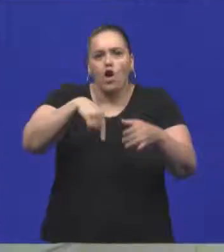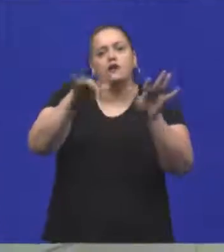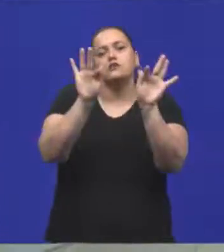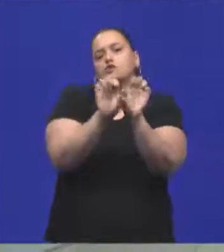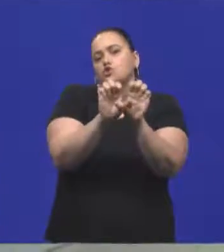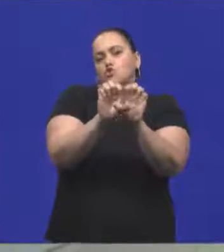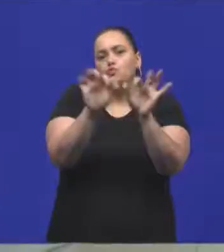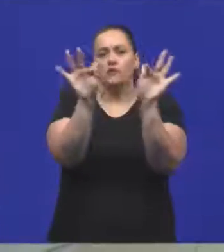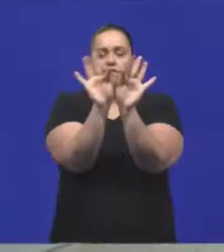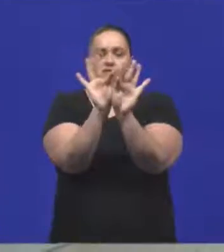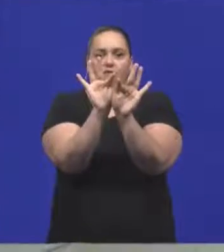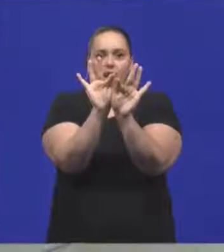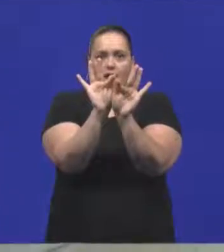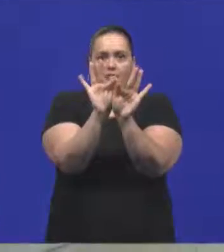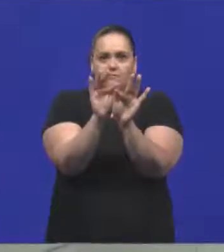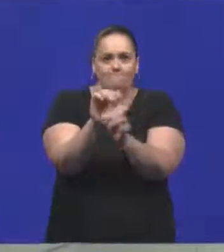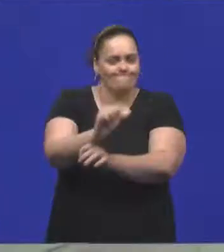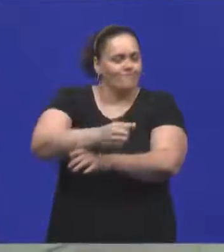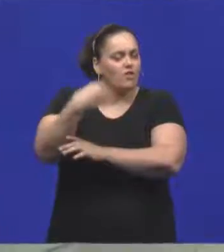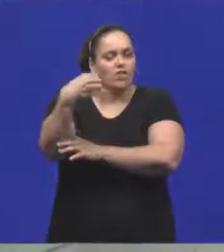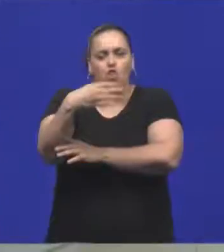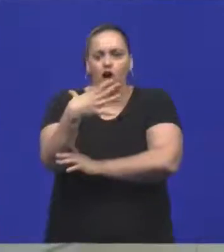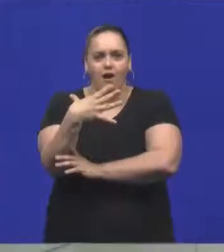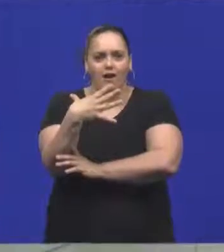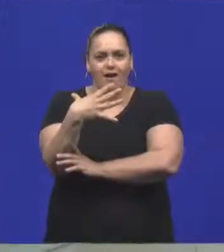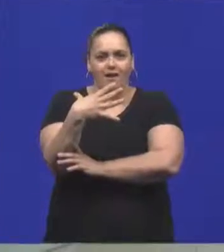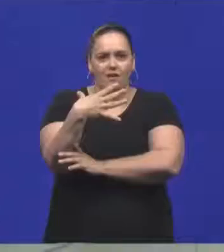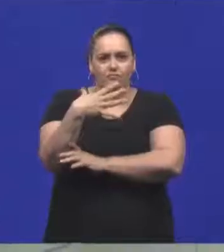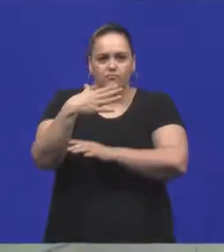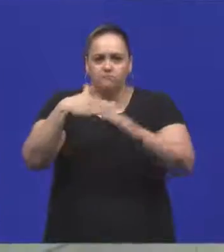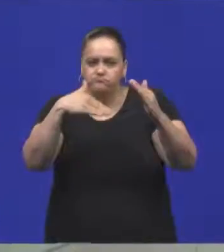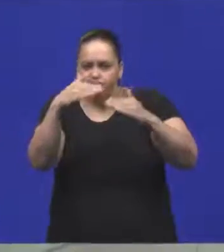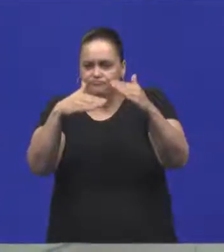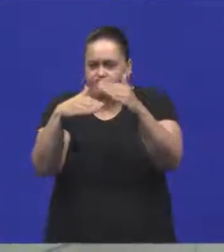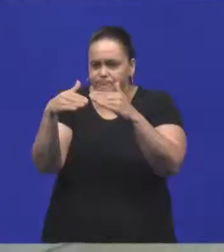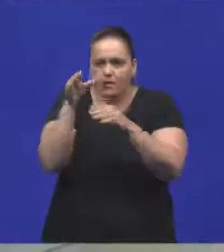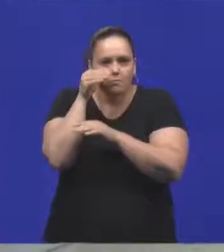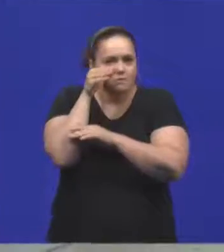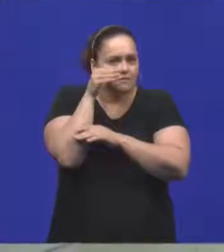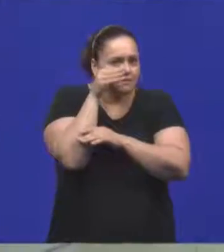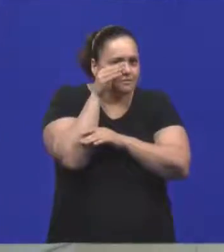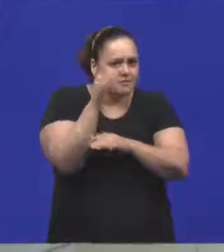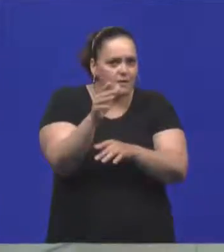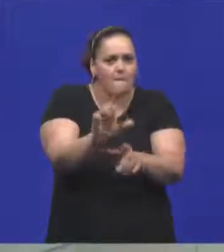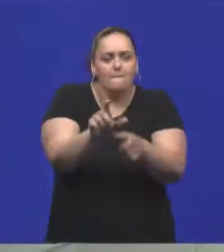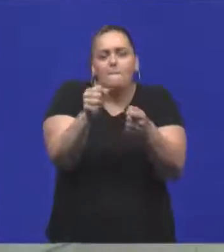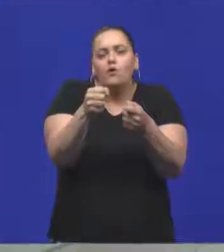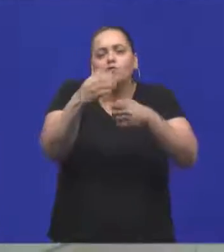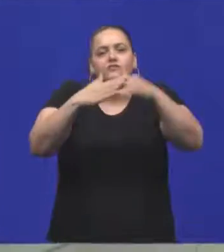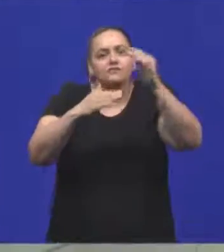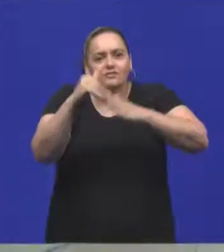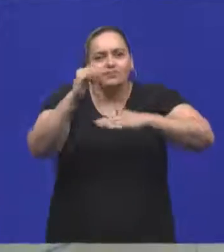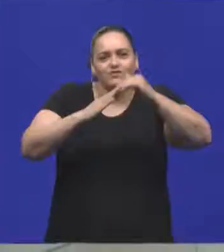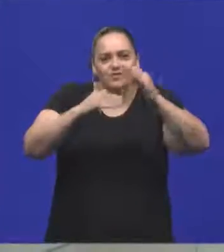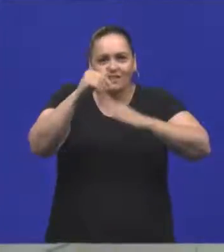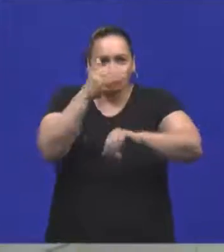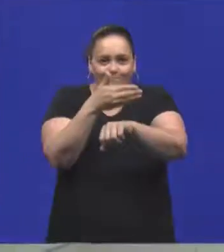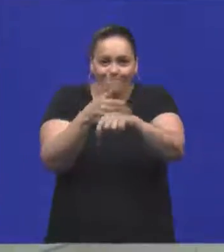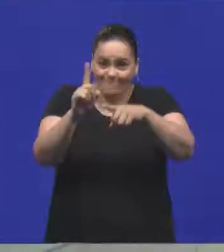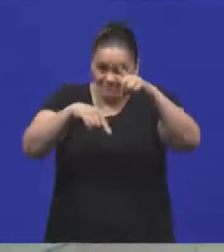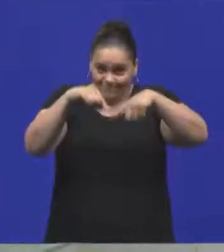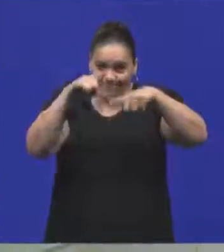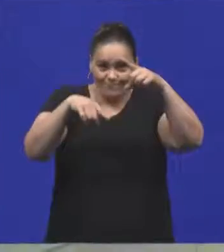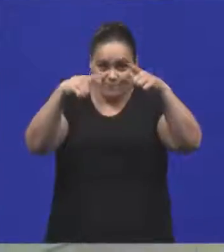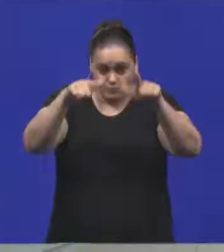Universidade Fevale, com infraestrutura nova e com simuladores modernos, a qual permite os alunos realizarem as atividades